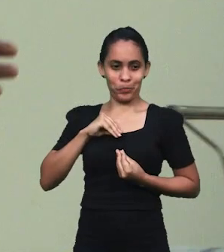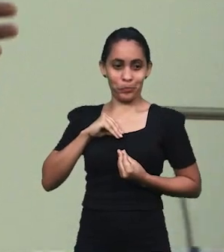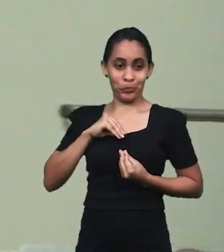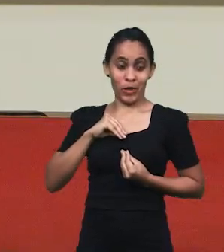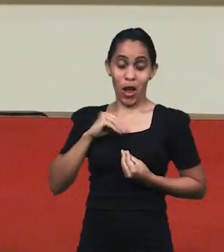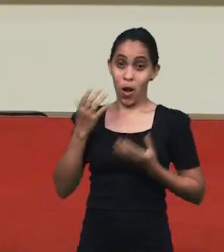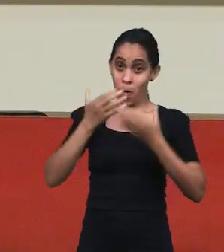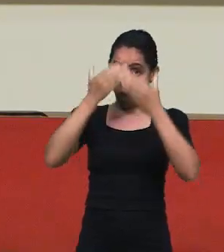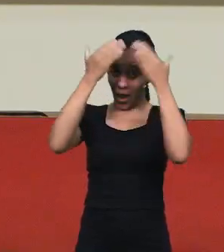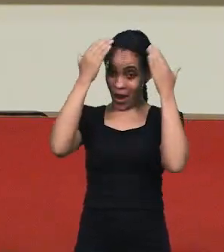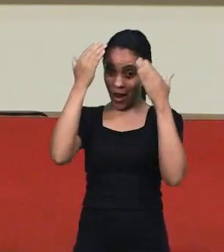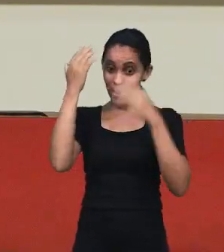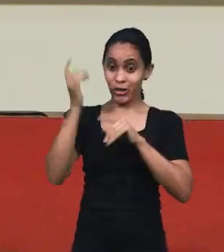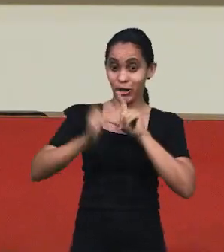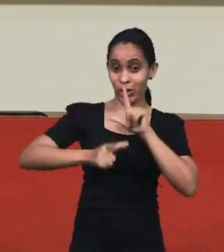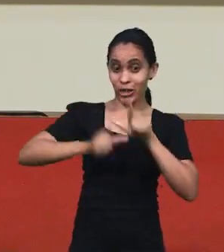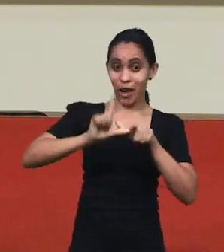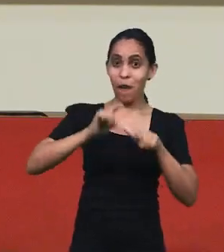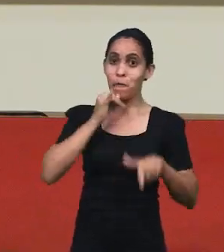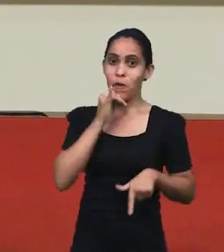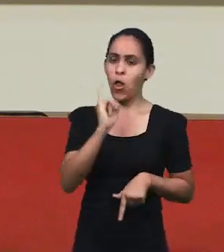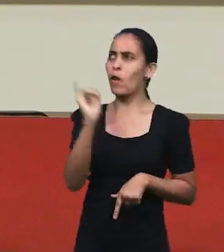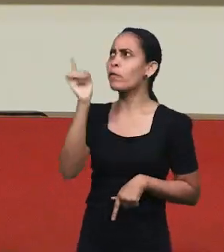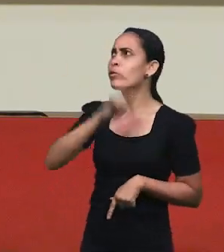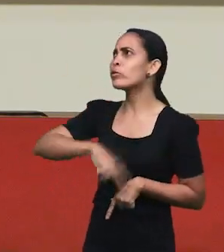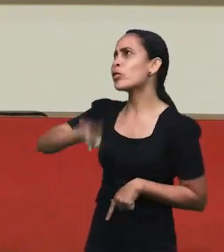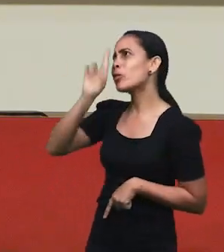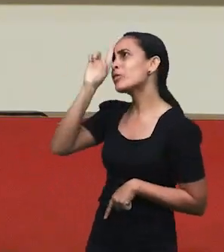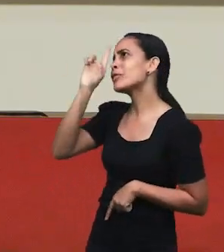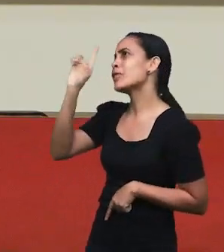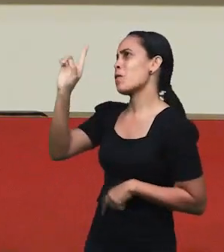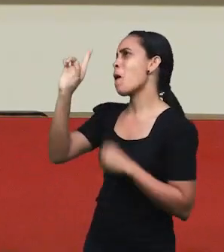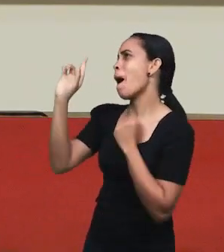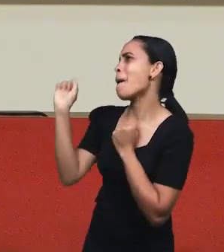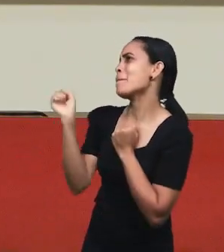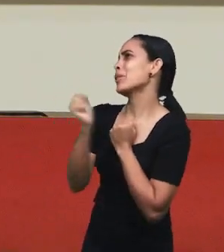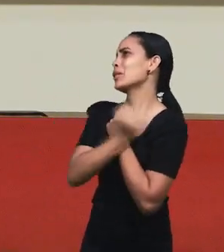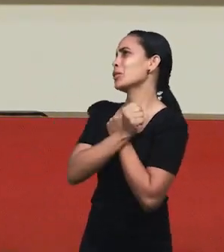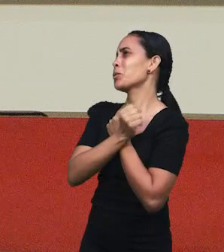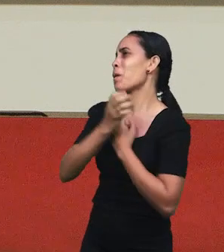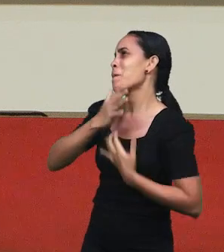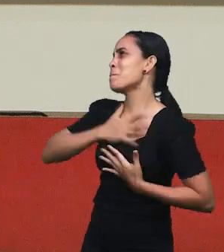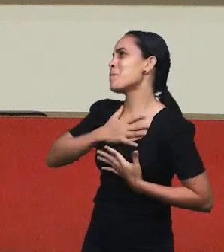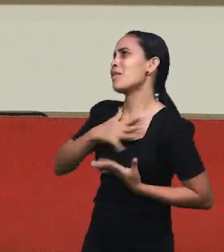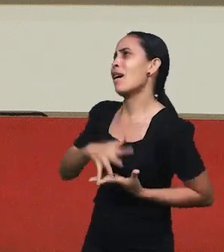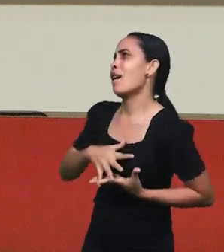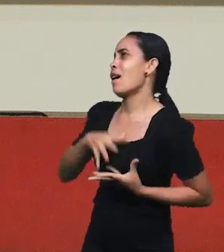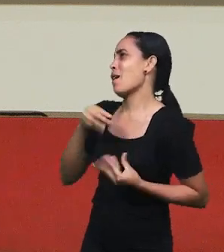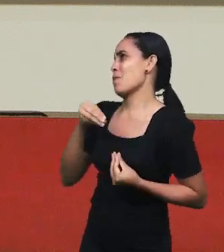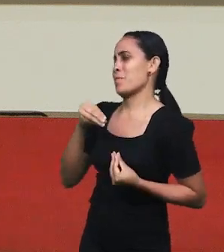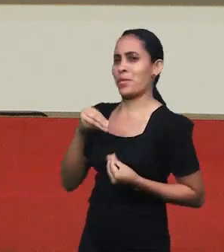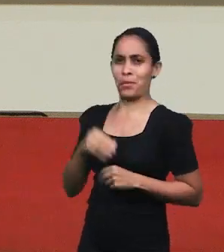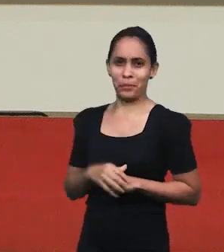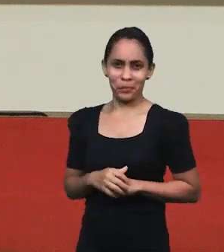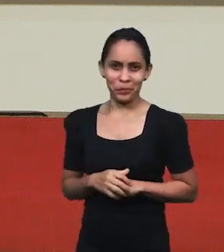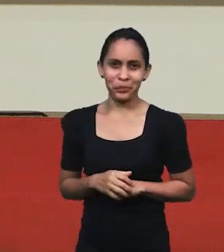como disse o rei de Israel, porque tu, Senhor, tão amorosamente abraçar-te a minha alma.